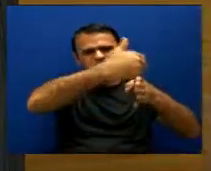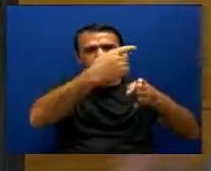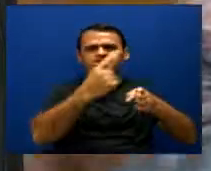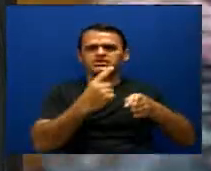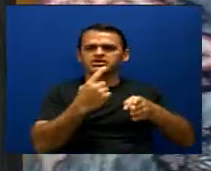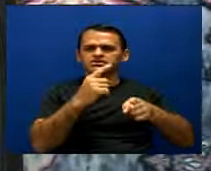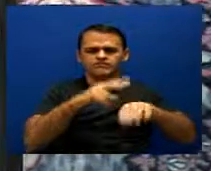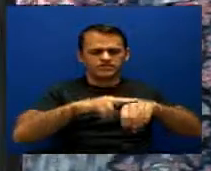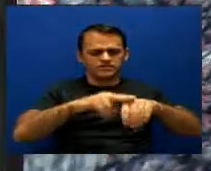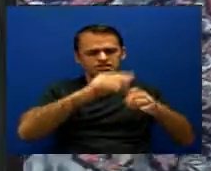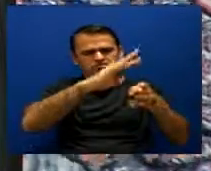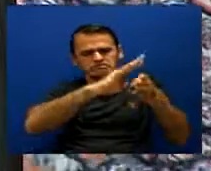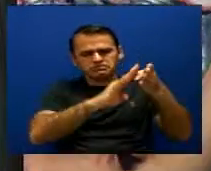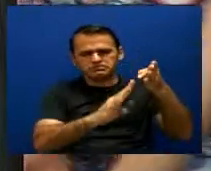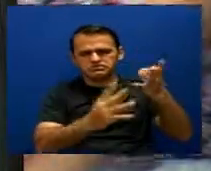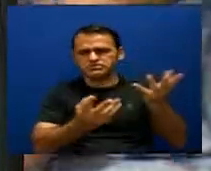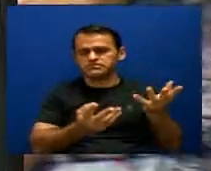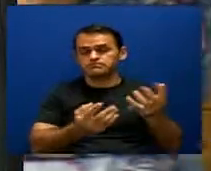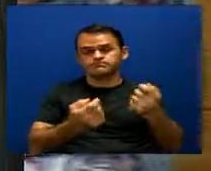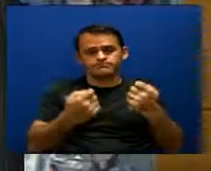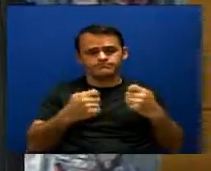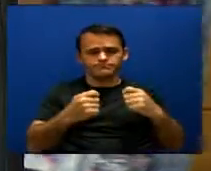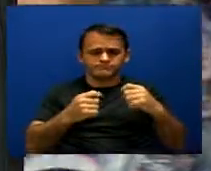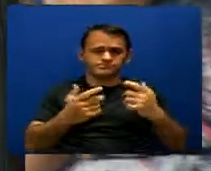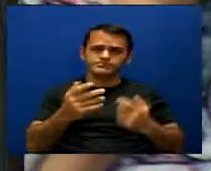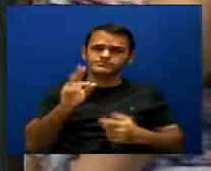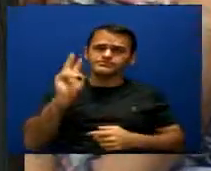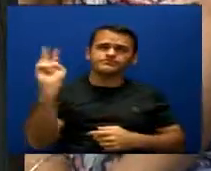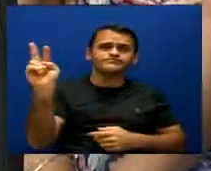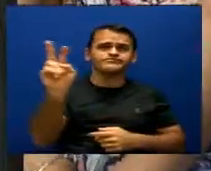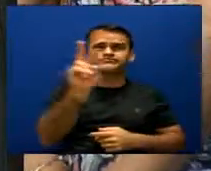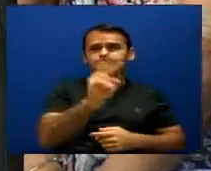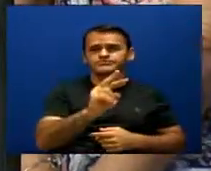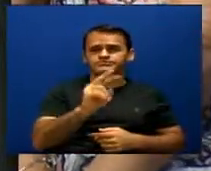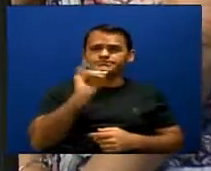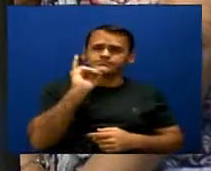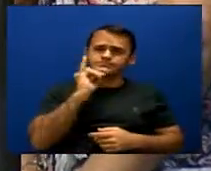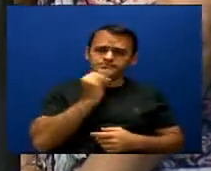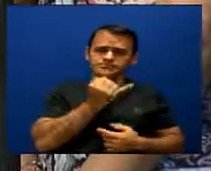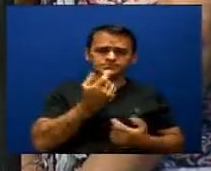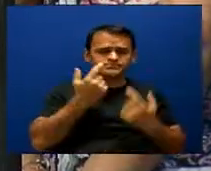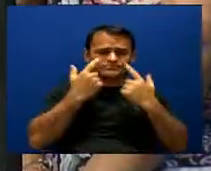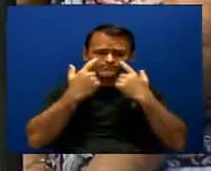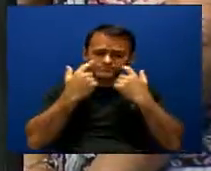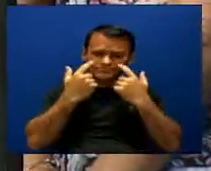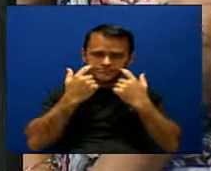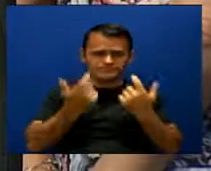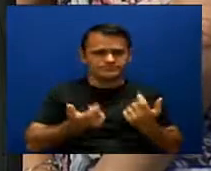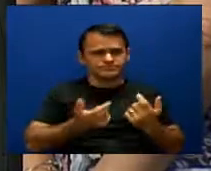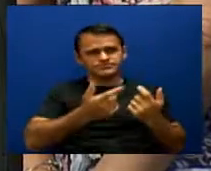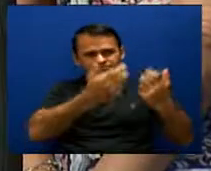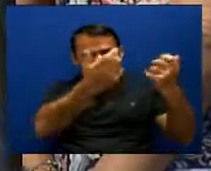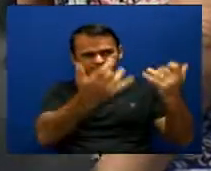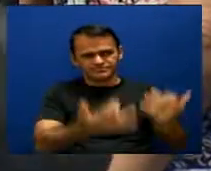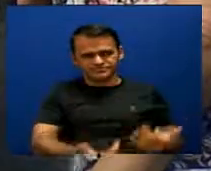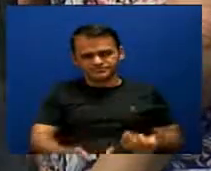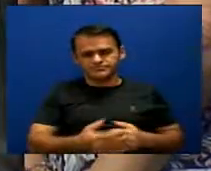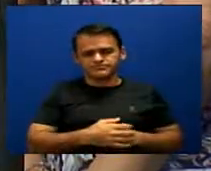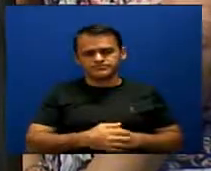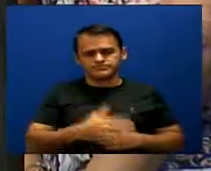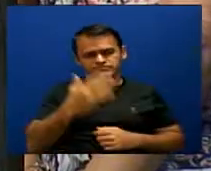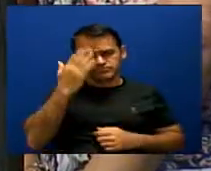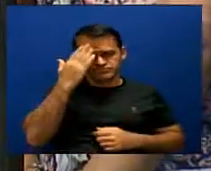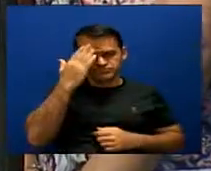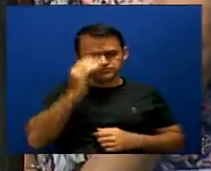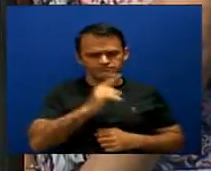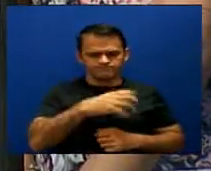atender as pessoas com a devida muito atenção triste. Que ela precisa. É triste, é de correr lágrima nos olhos, como eu vi o senhor explanando aí, e eu sei que esse